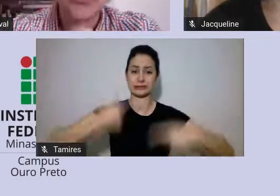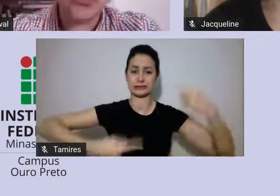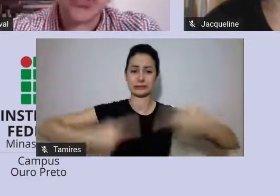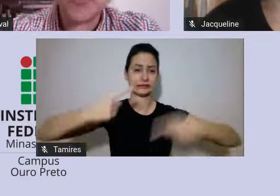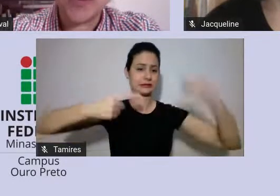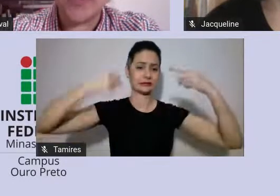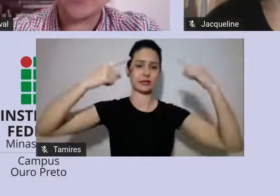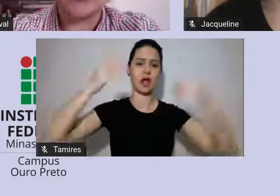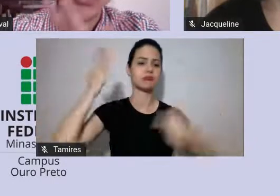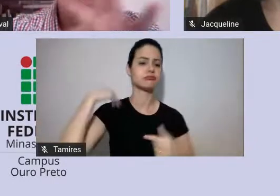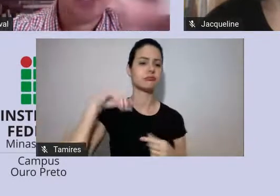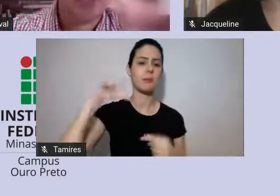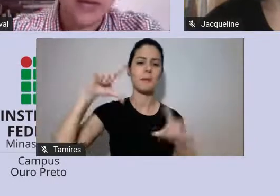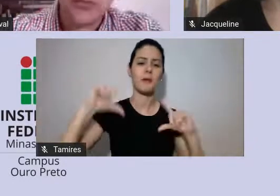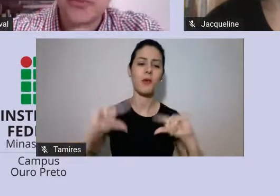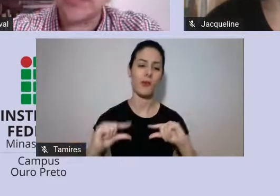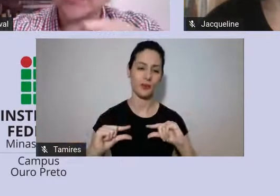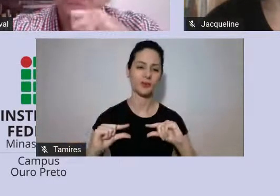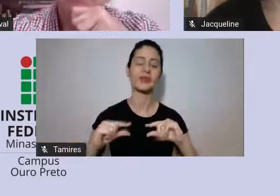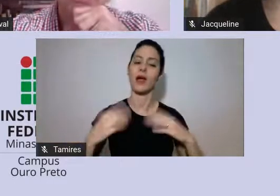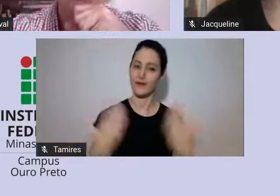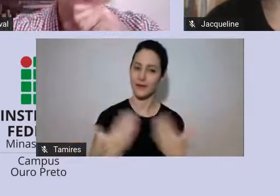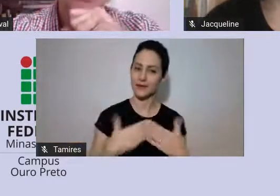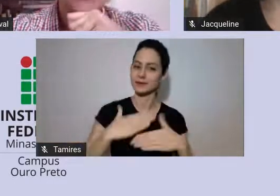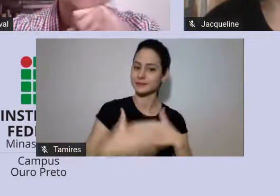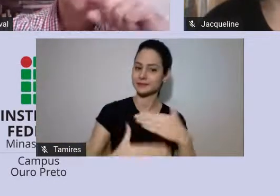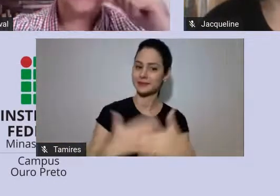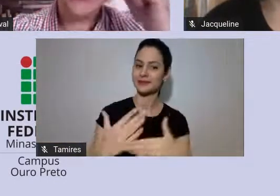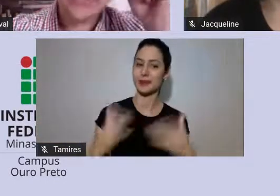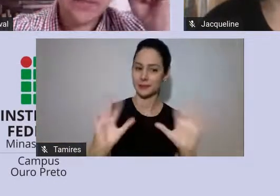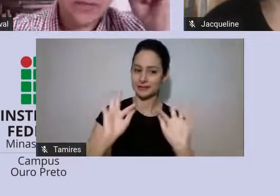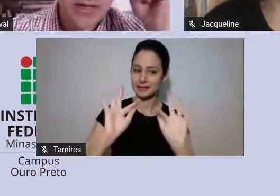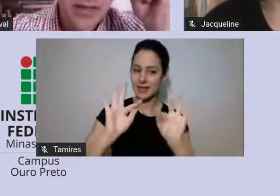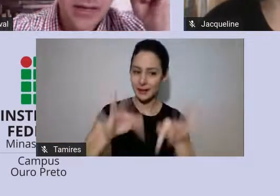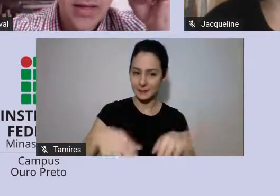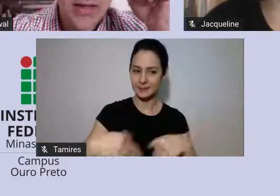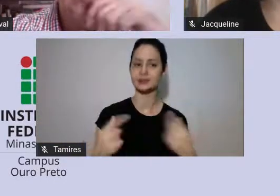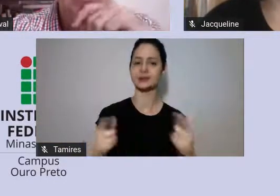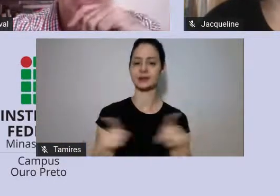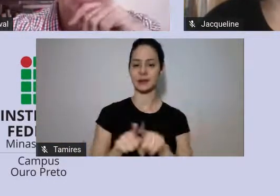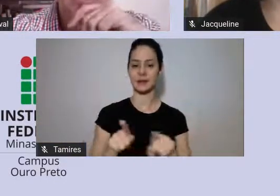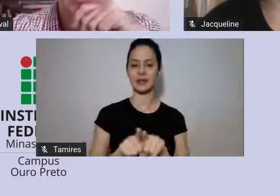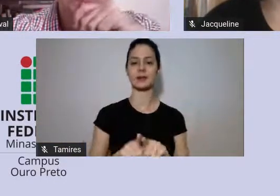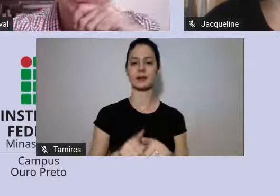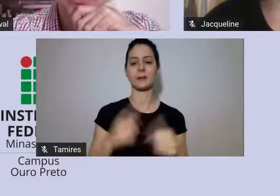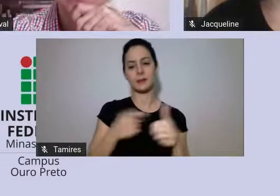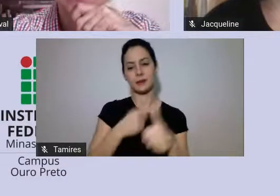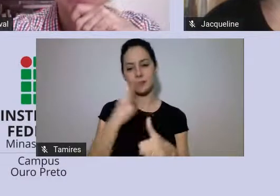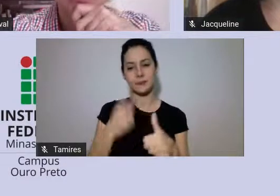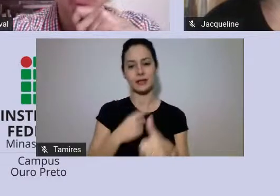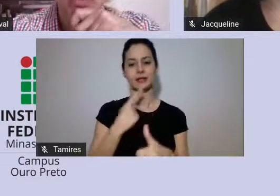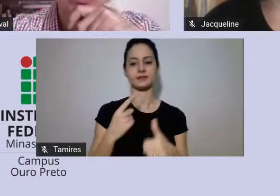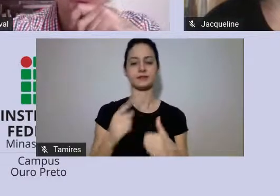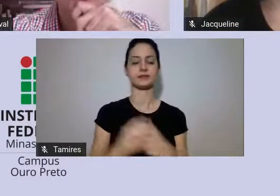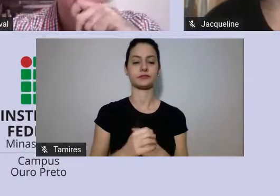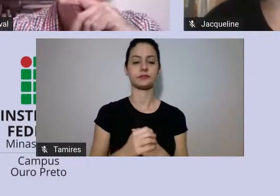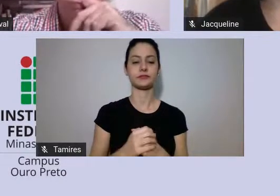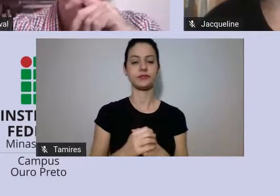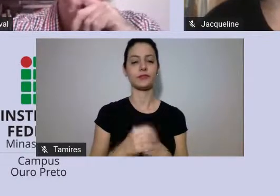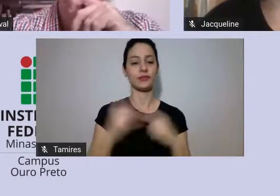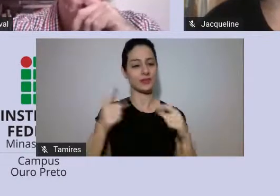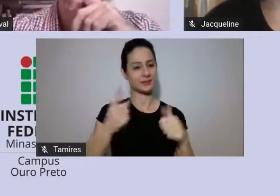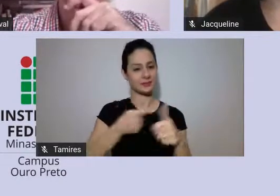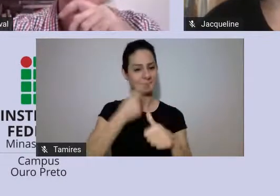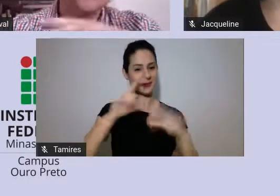E acho que o nosso papel aqui, já caminhando para o encerramento, tanto com essa primeira iniciativa de realizar um colóquio,